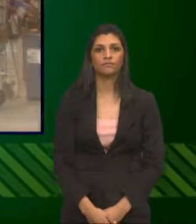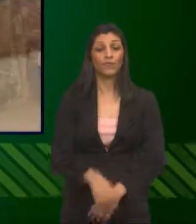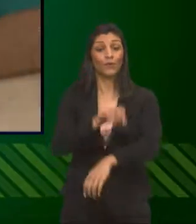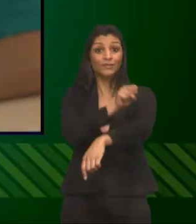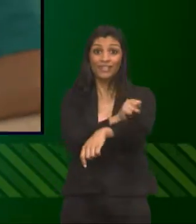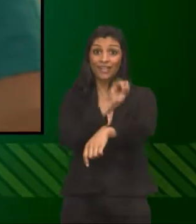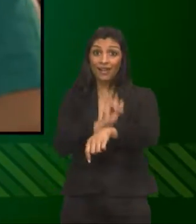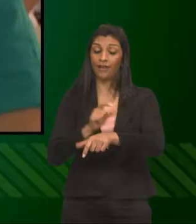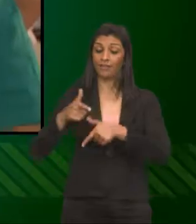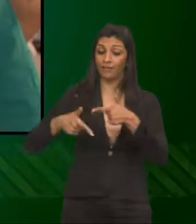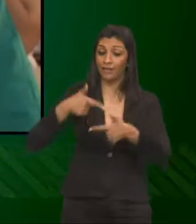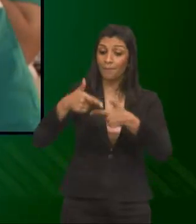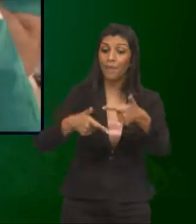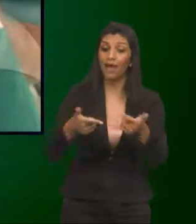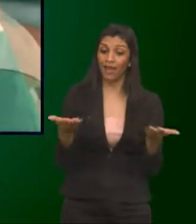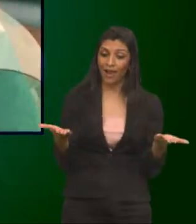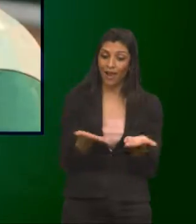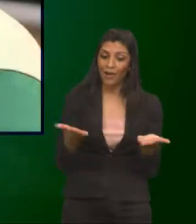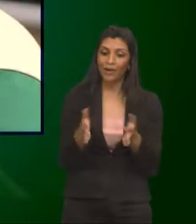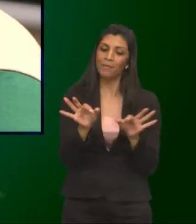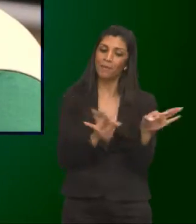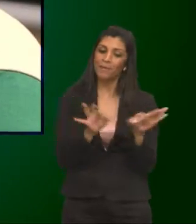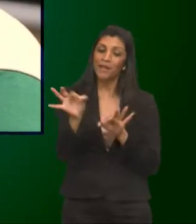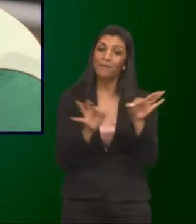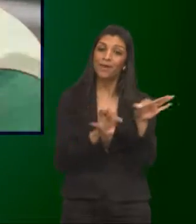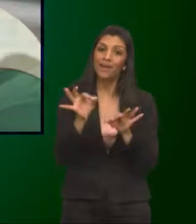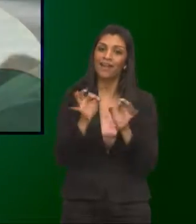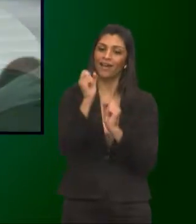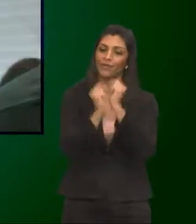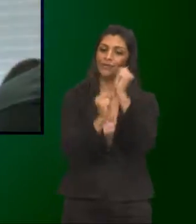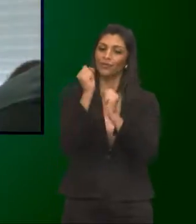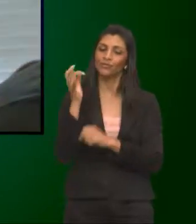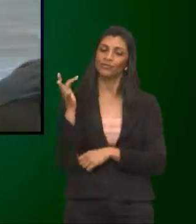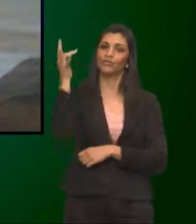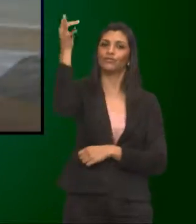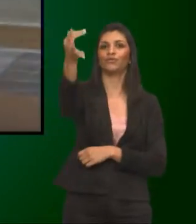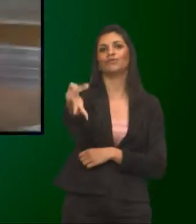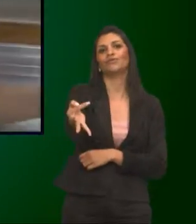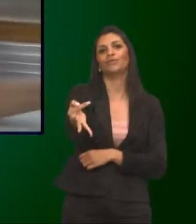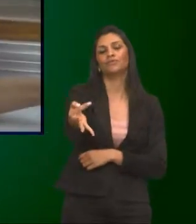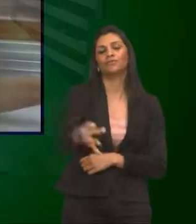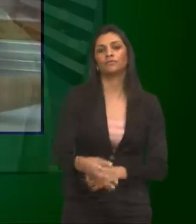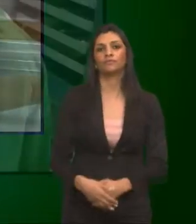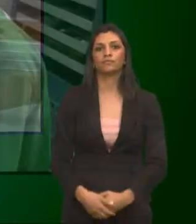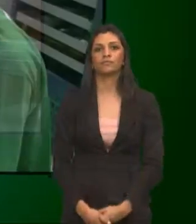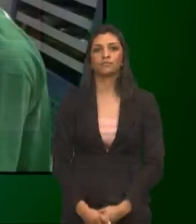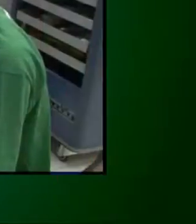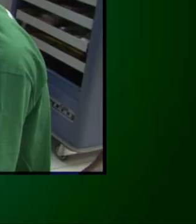O SENAI trabalha no presente para fazer a indústria do futuro.